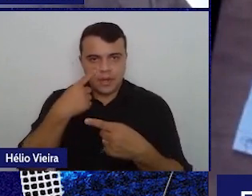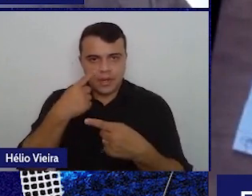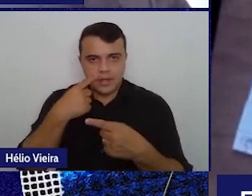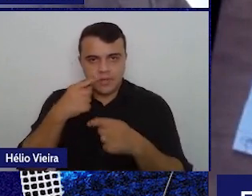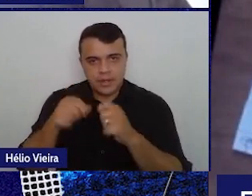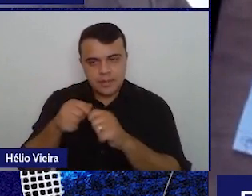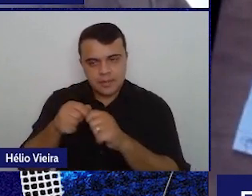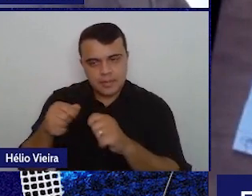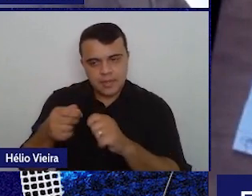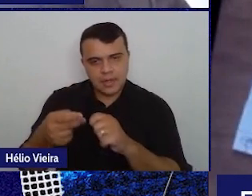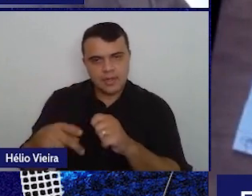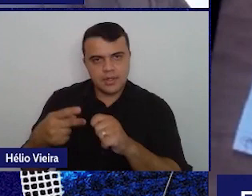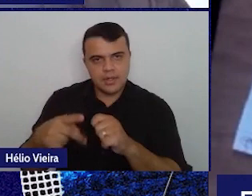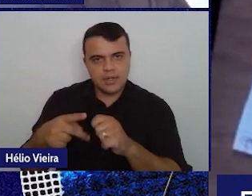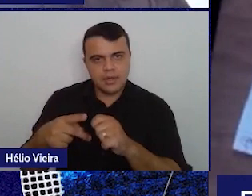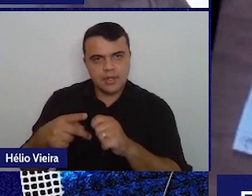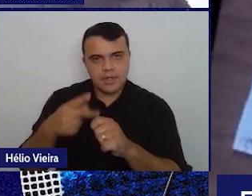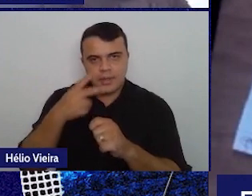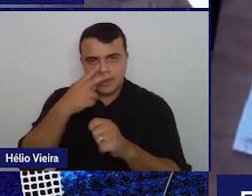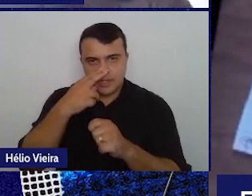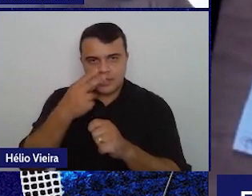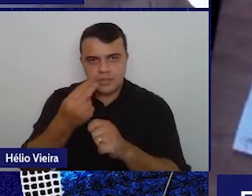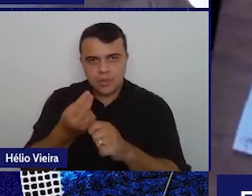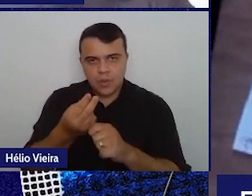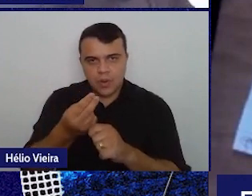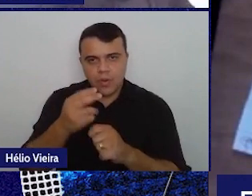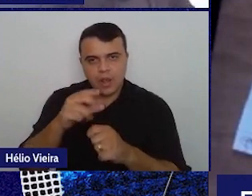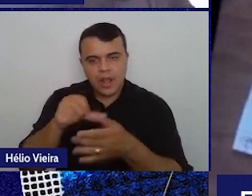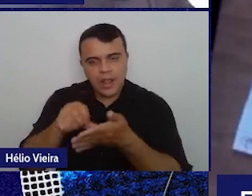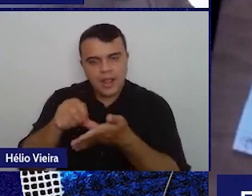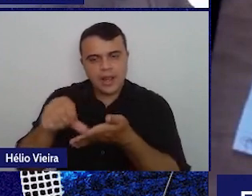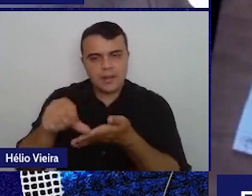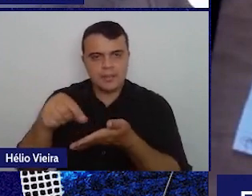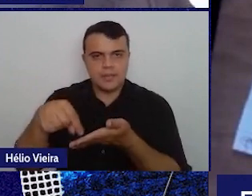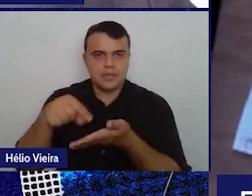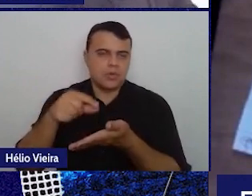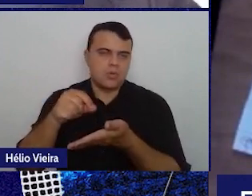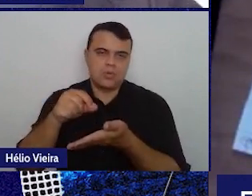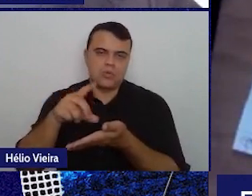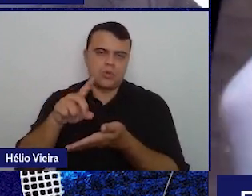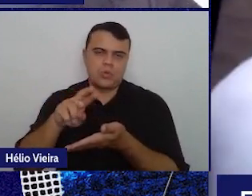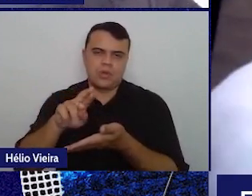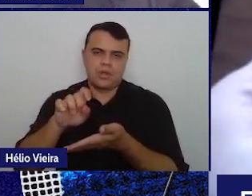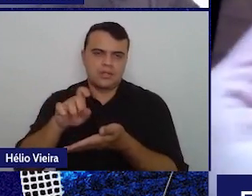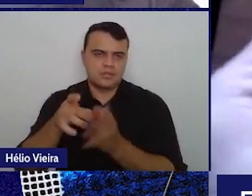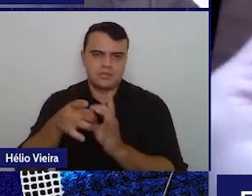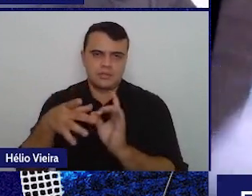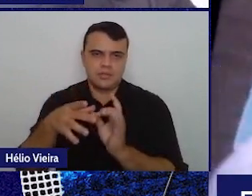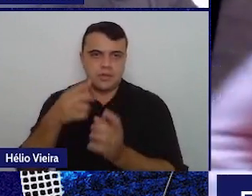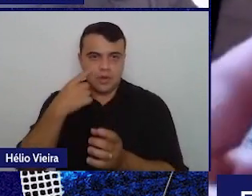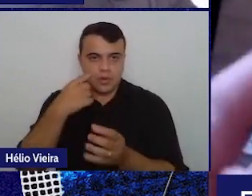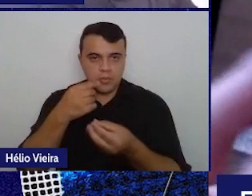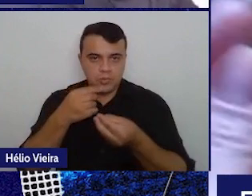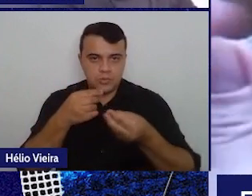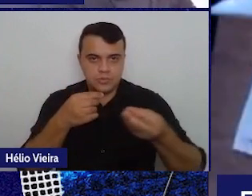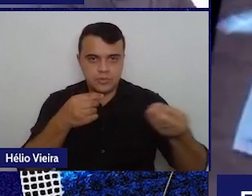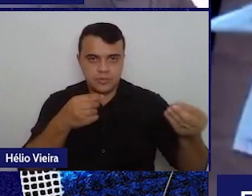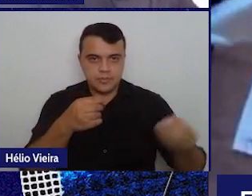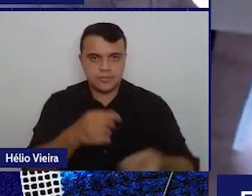fita nele com uma fita crepe ou com durex. Puxei.